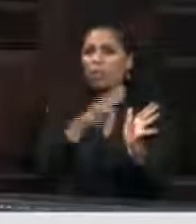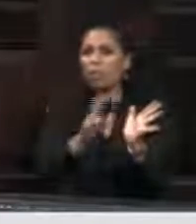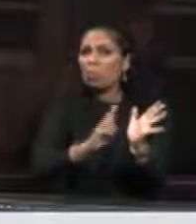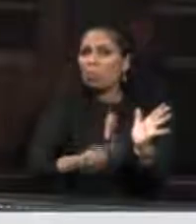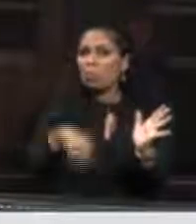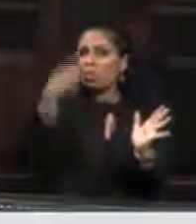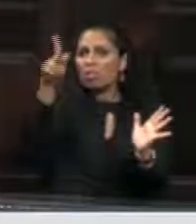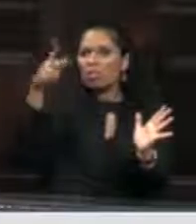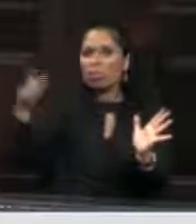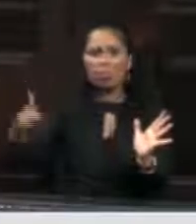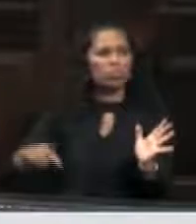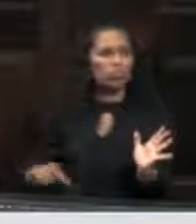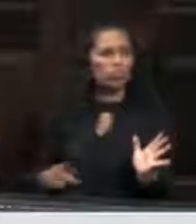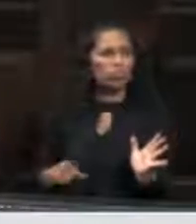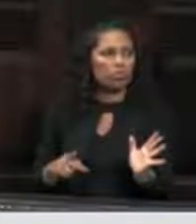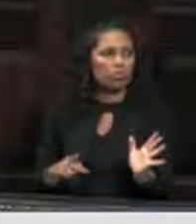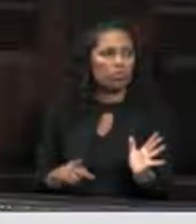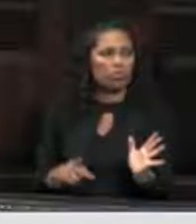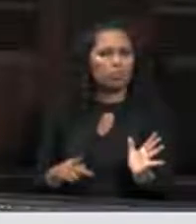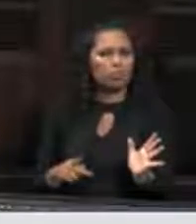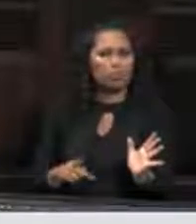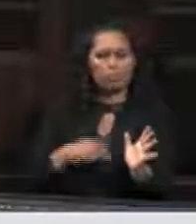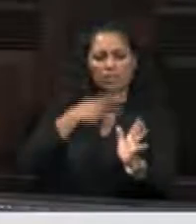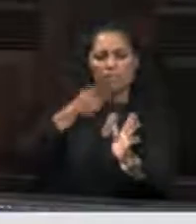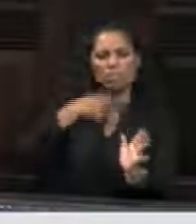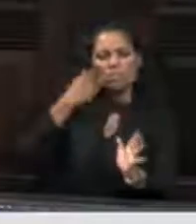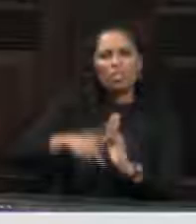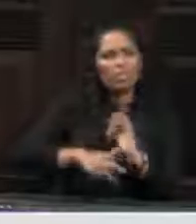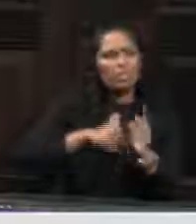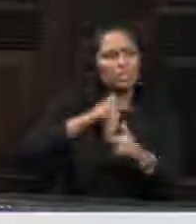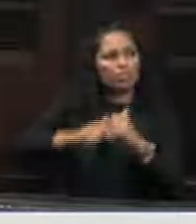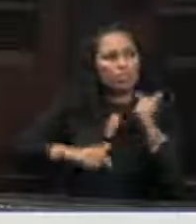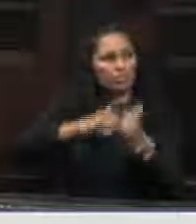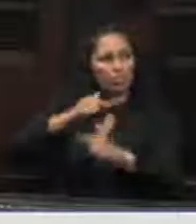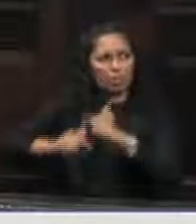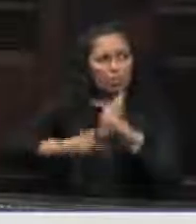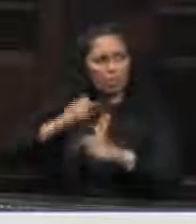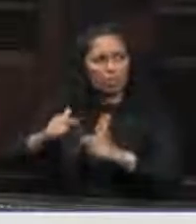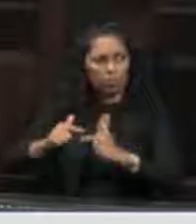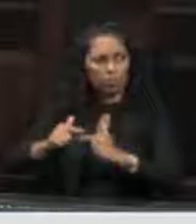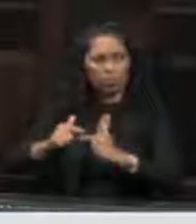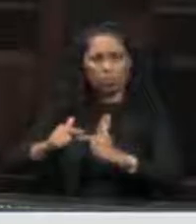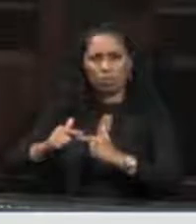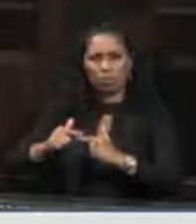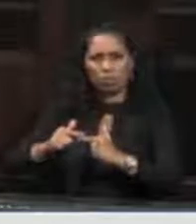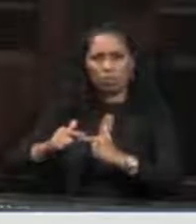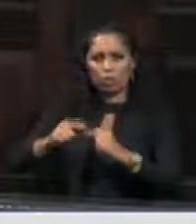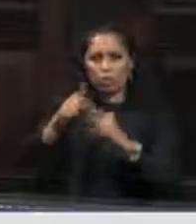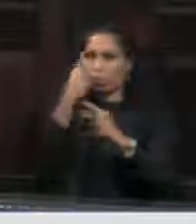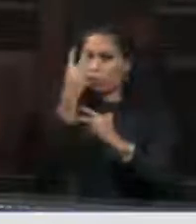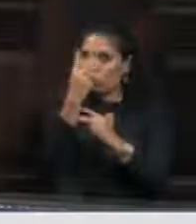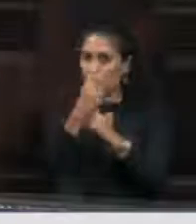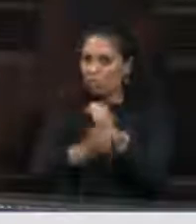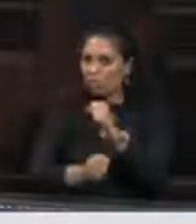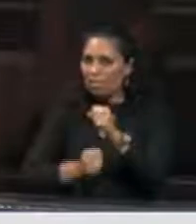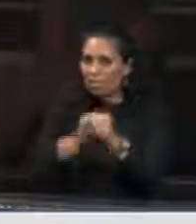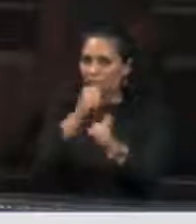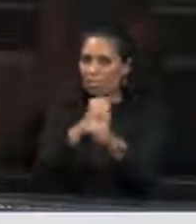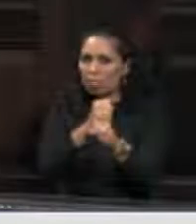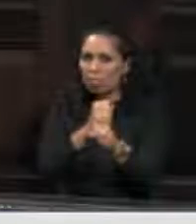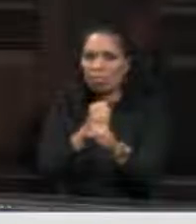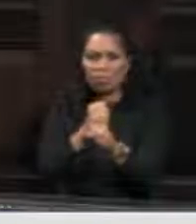esses profissionais, esses trabalhadores, deverão passar 2 anos sem ter